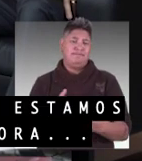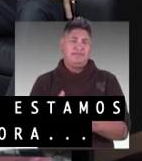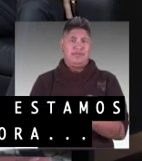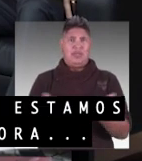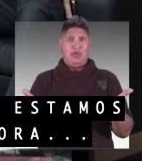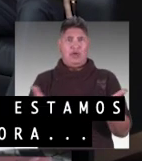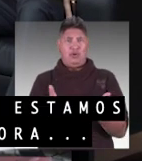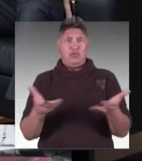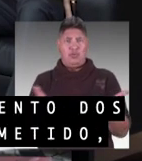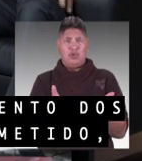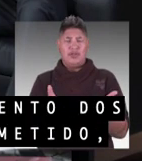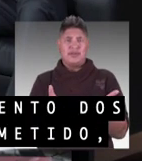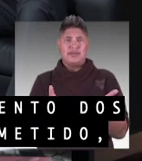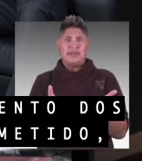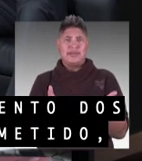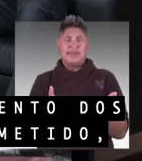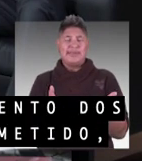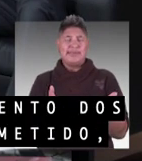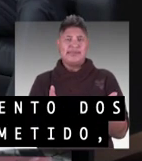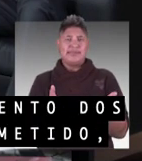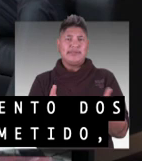agora com